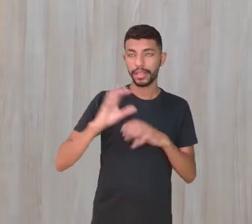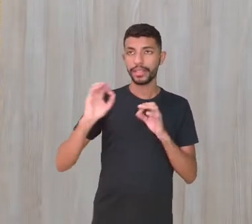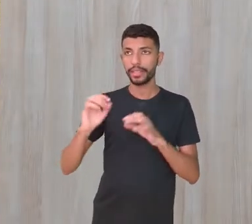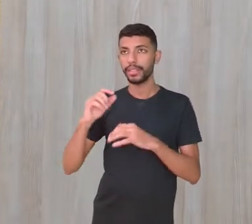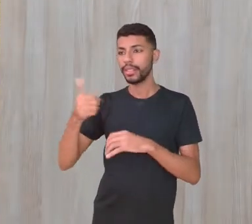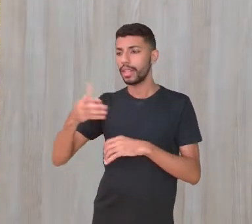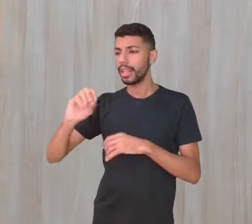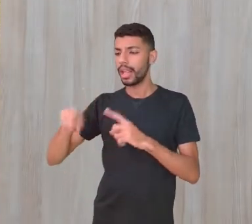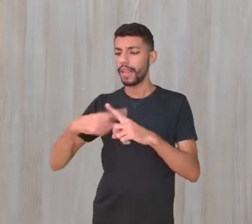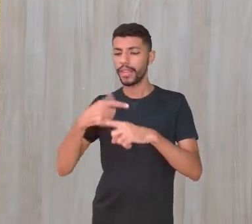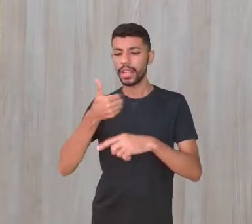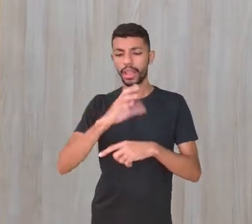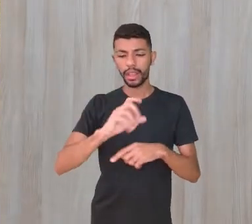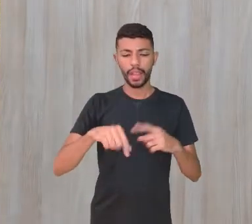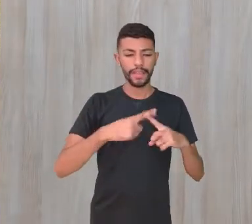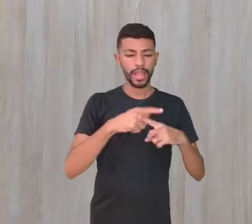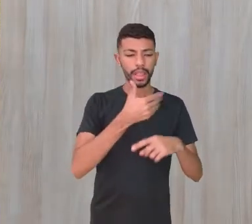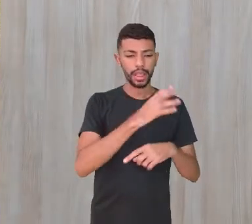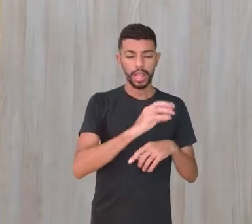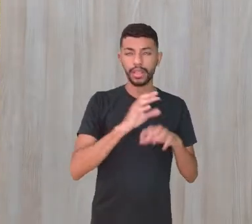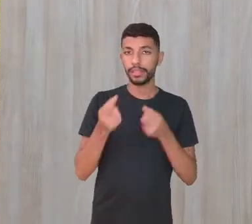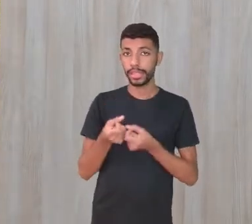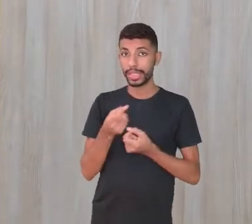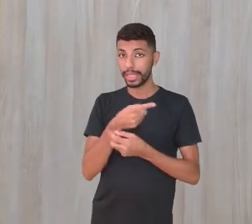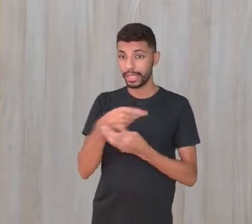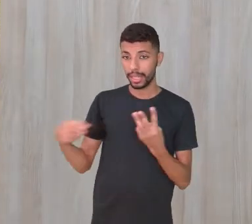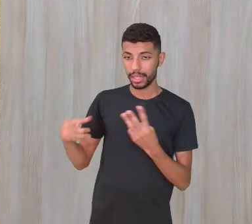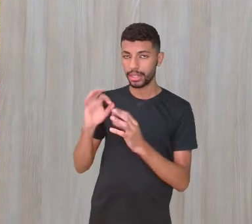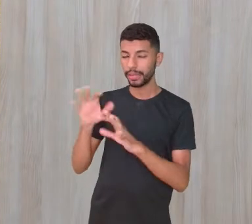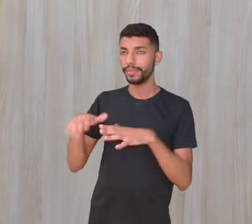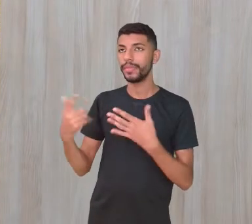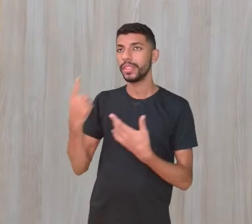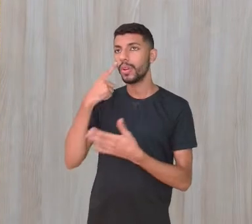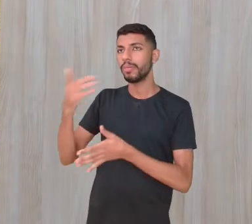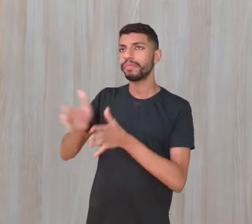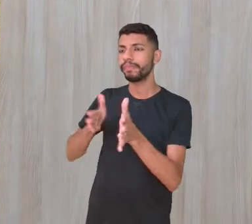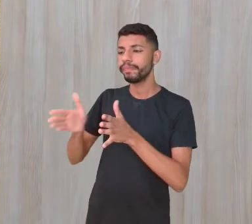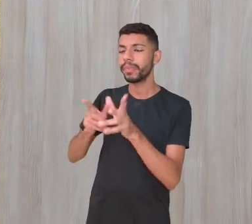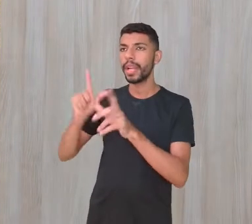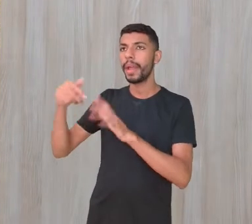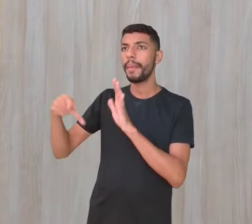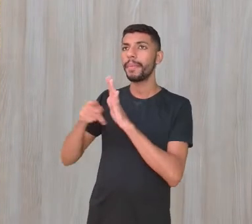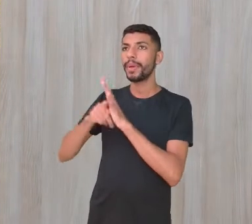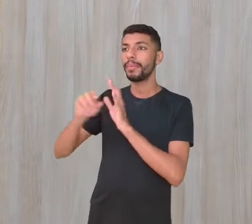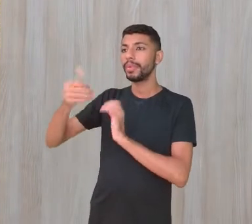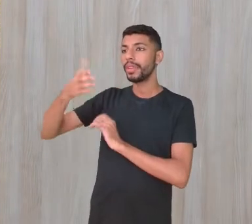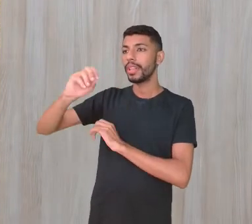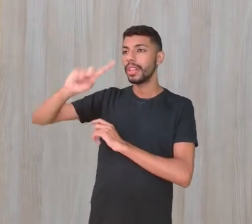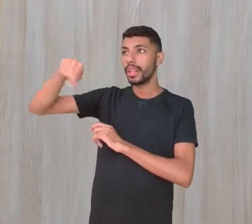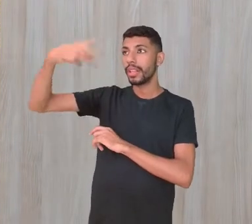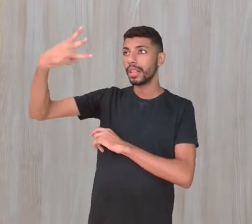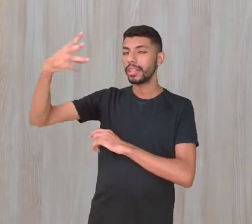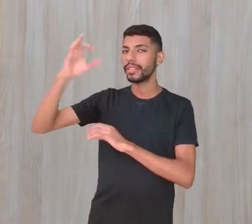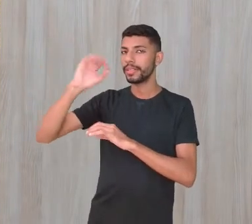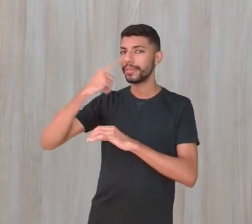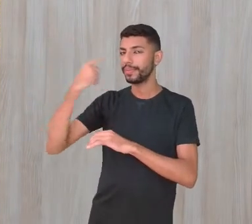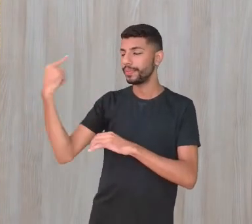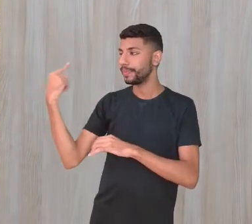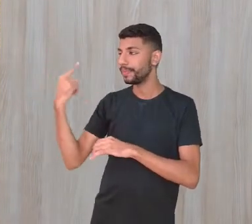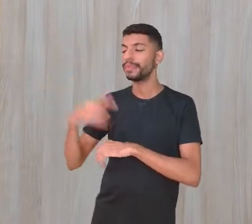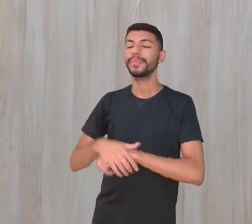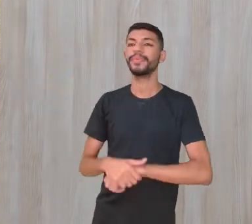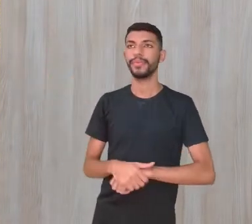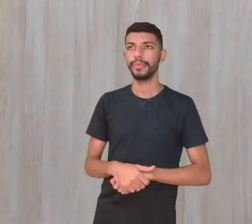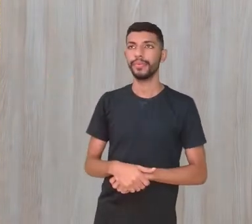10 vezes 10 vezes 10. Essa partezinha daqui, ó, corresponde a 10 elevado ao cubo.